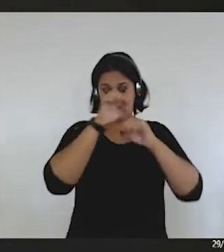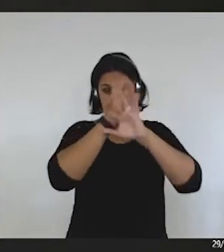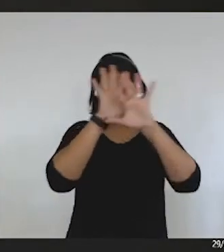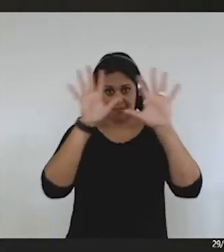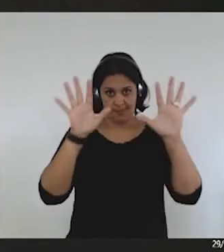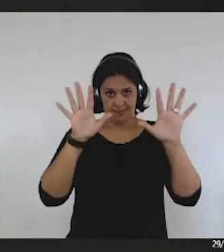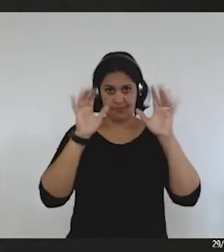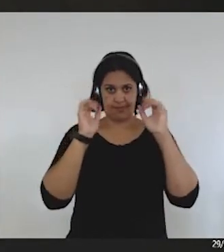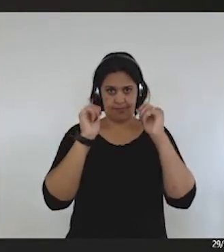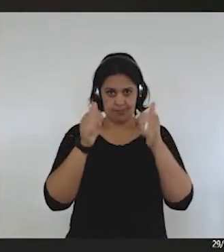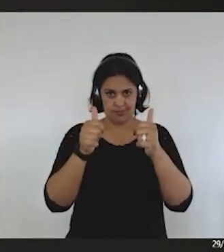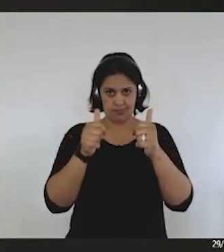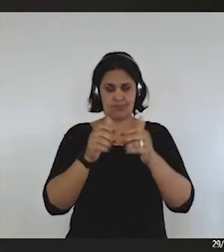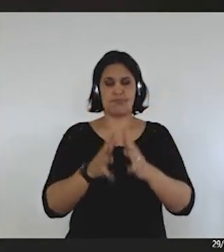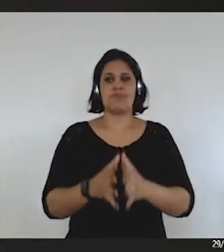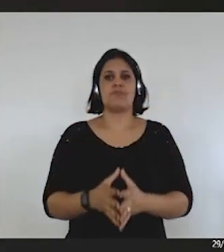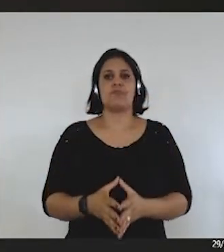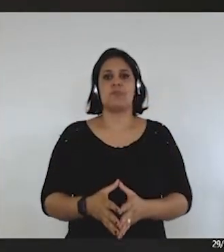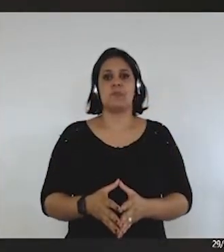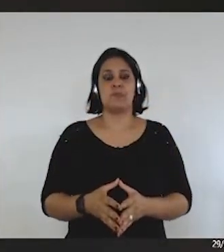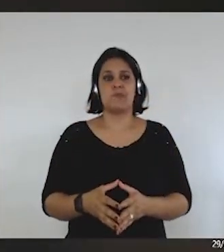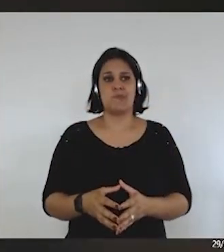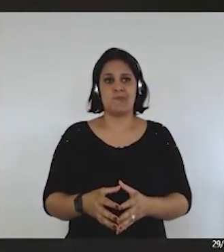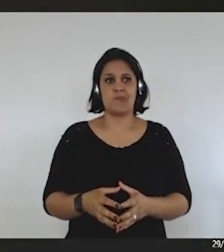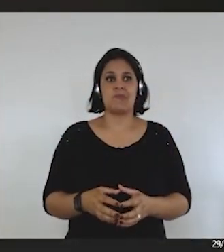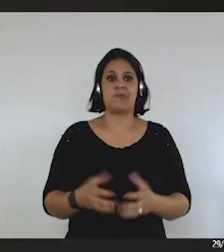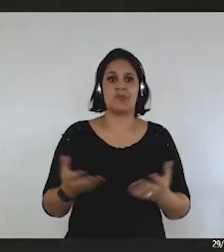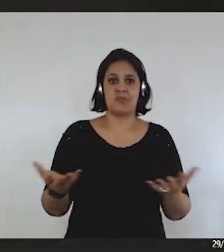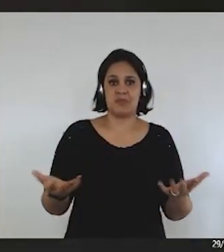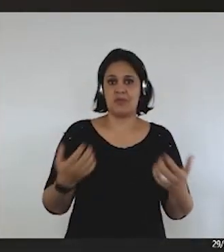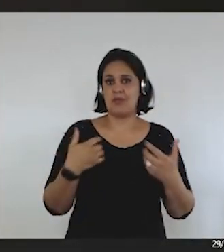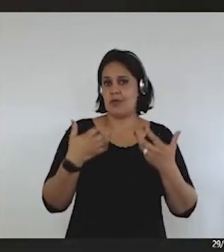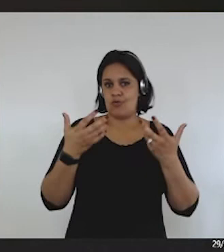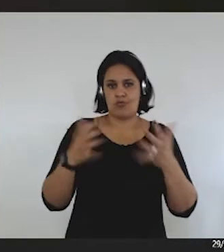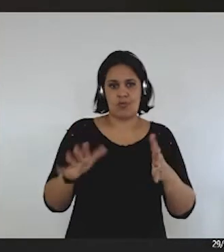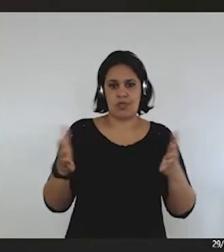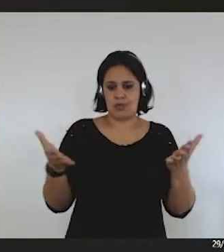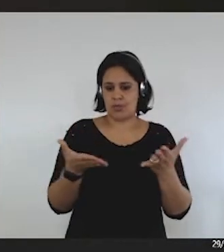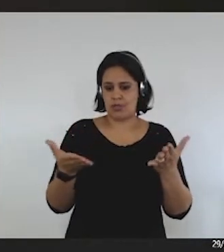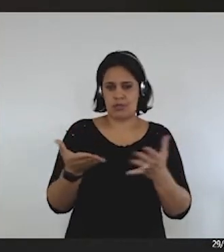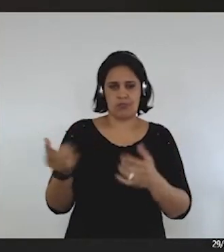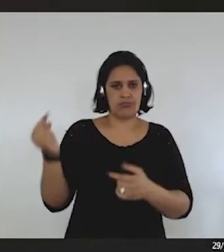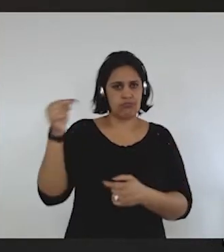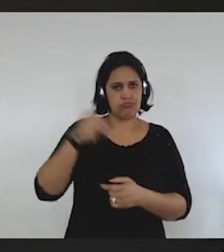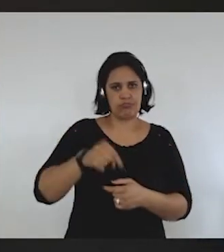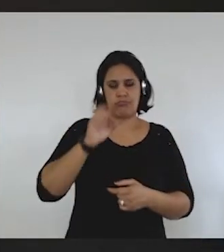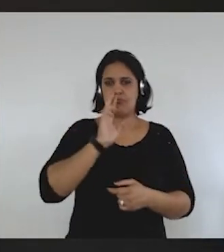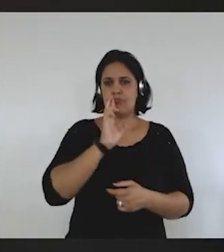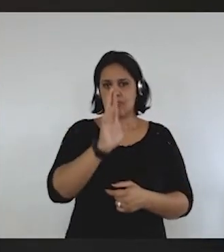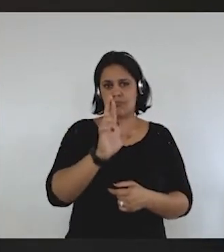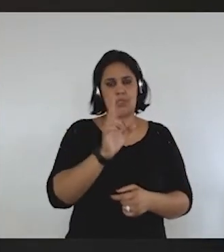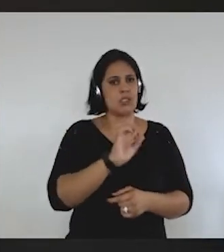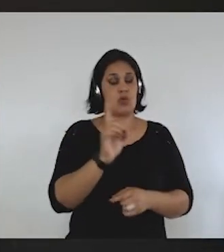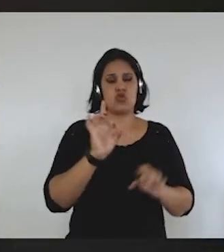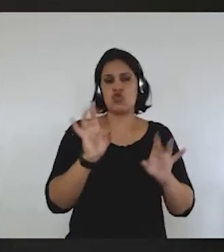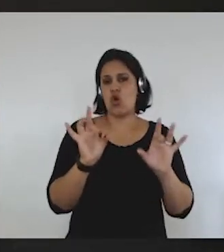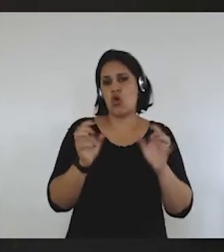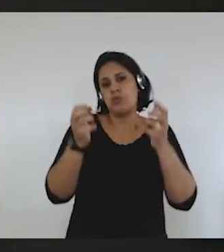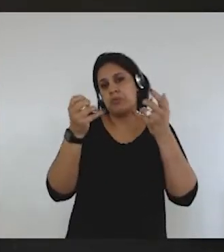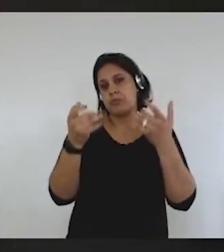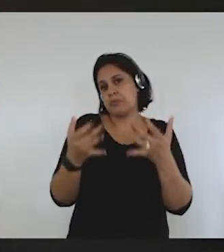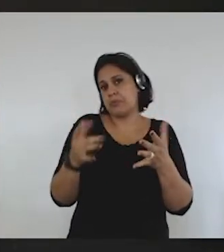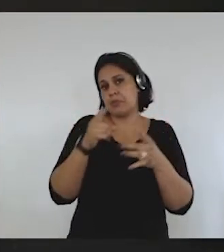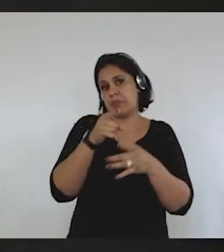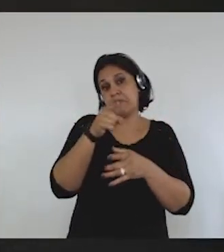esclarecer. Não tenho nenhuma pretensão de trazer aqui dogmas e respostas, mas só de problematizar. Porque eu